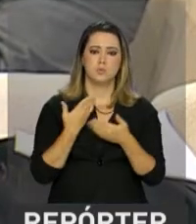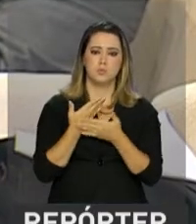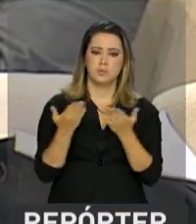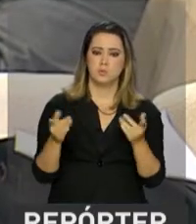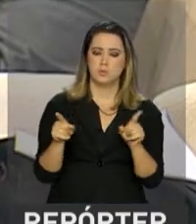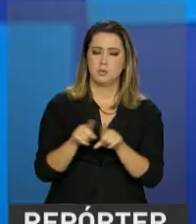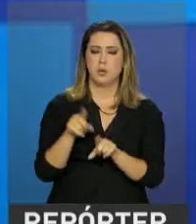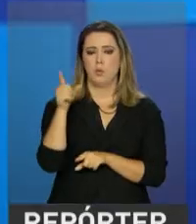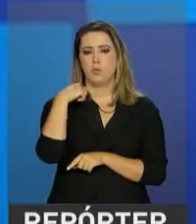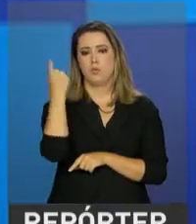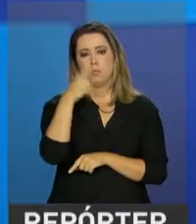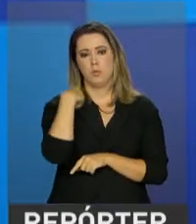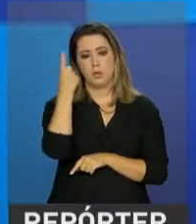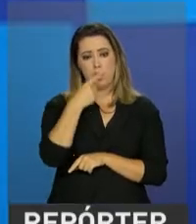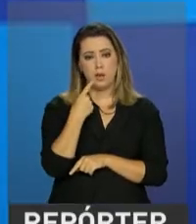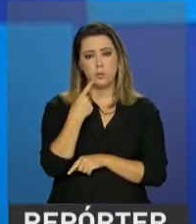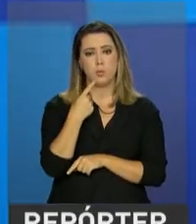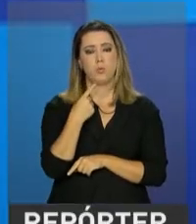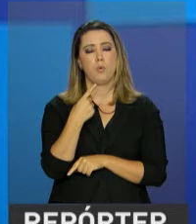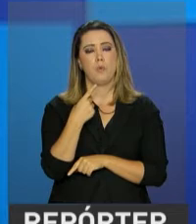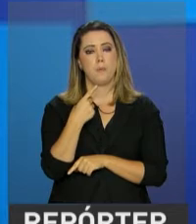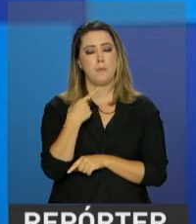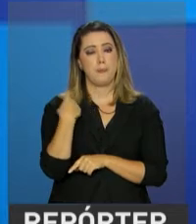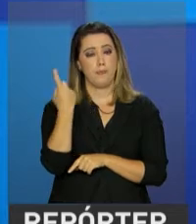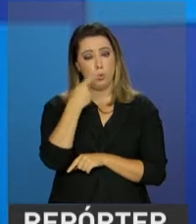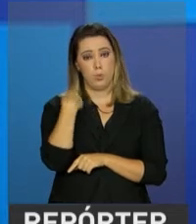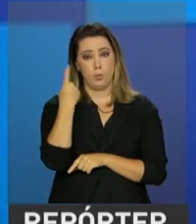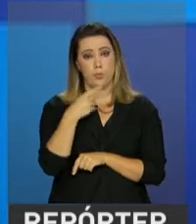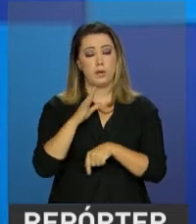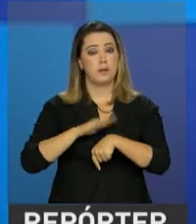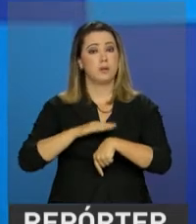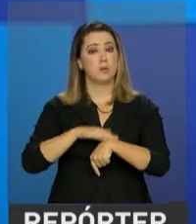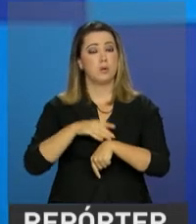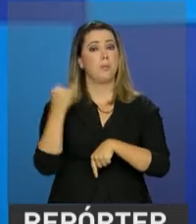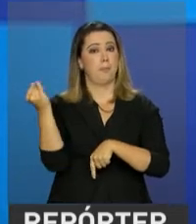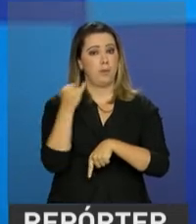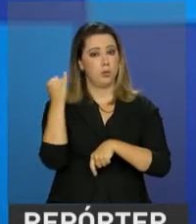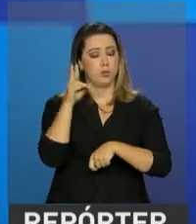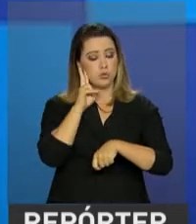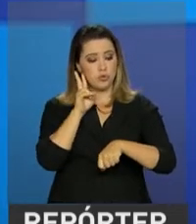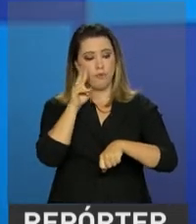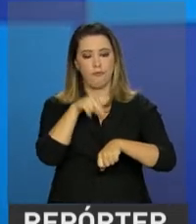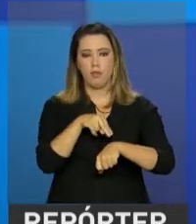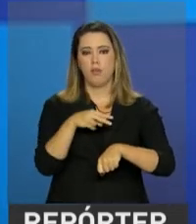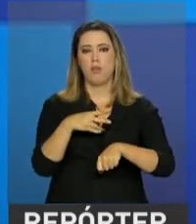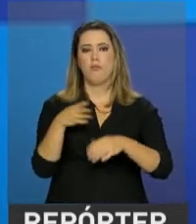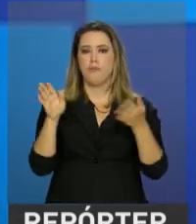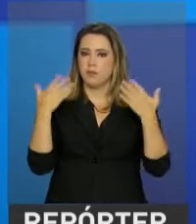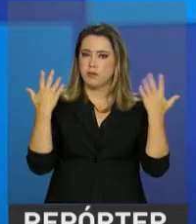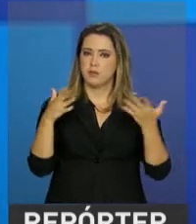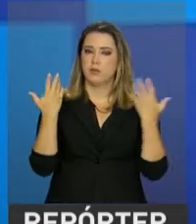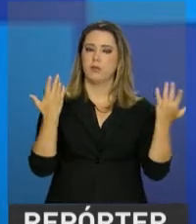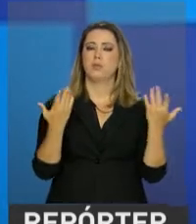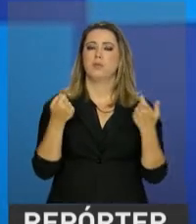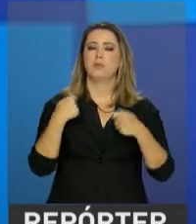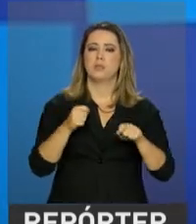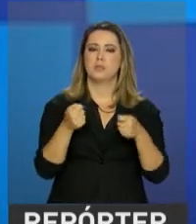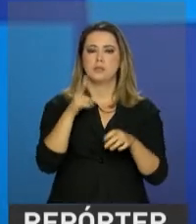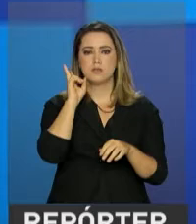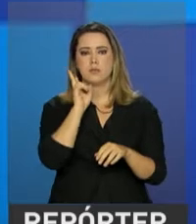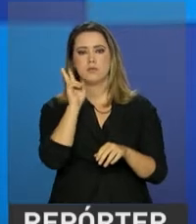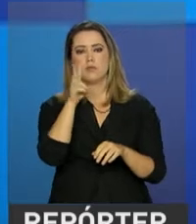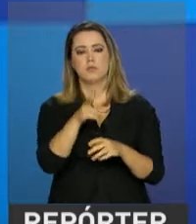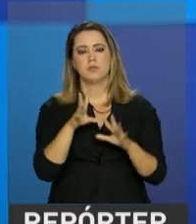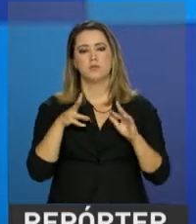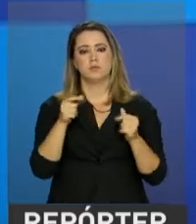relação ao horário da do exame a gente já vive o horário de verão então há de se levar em consideração